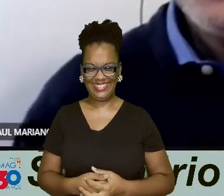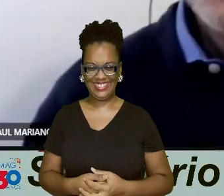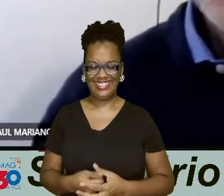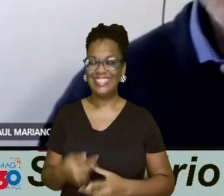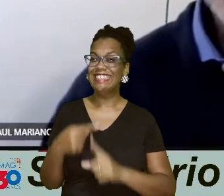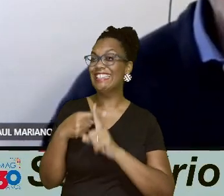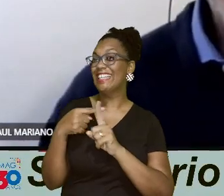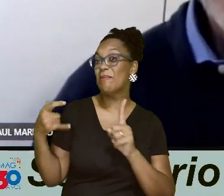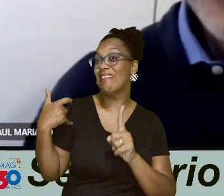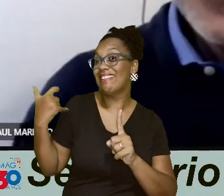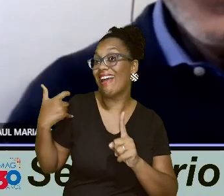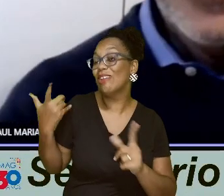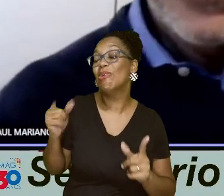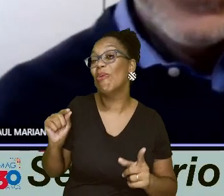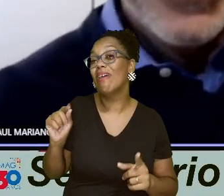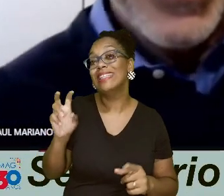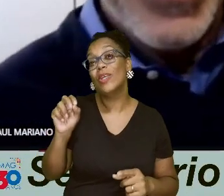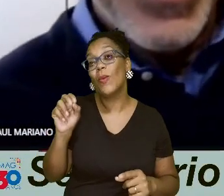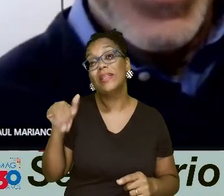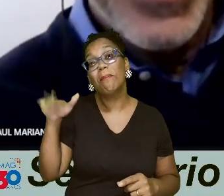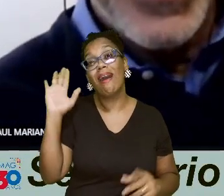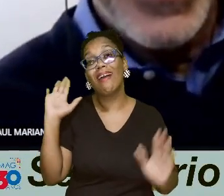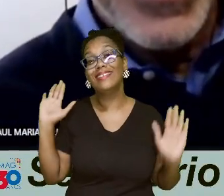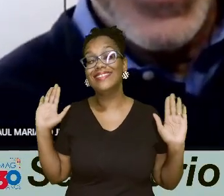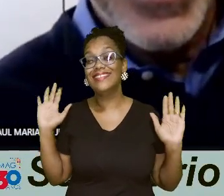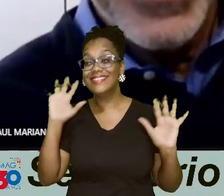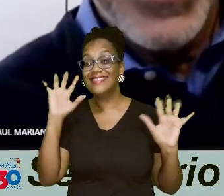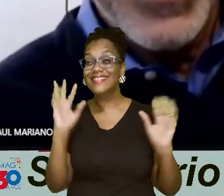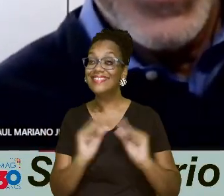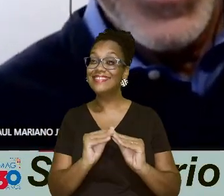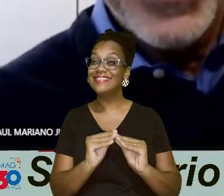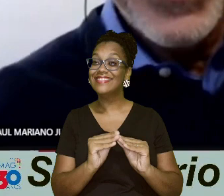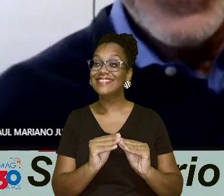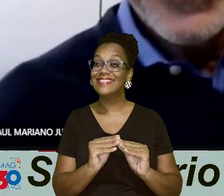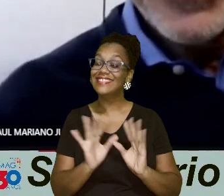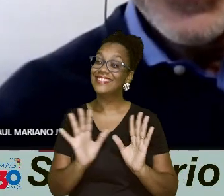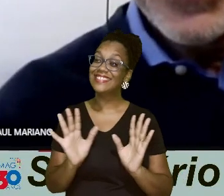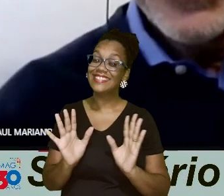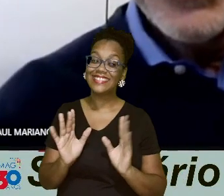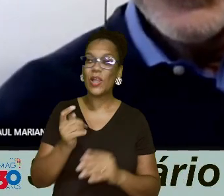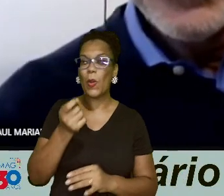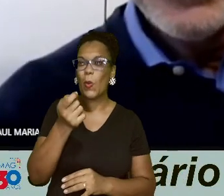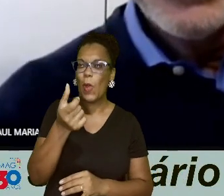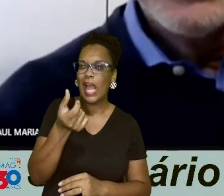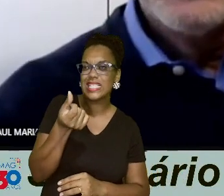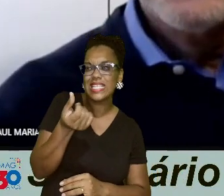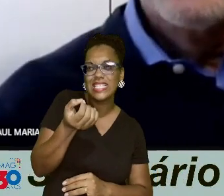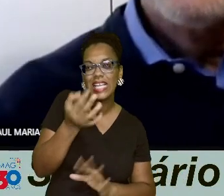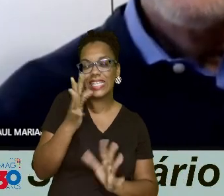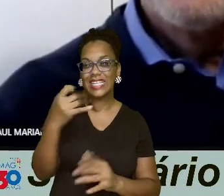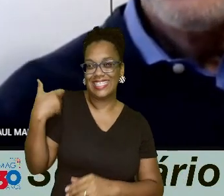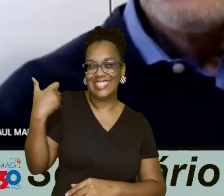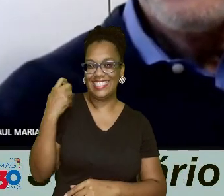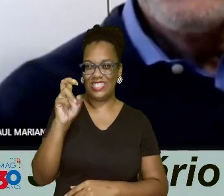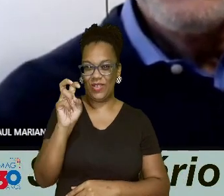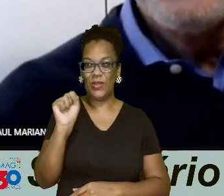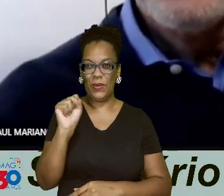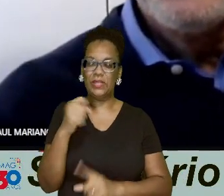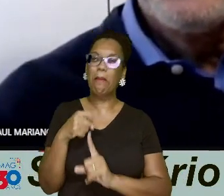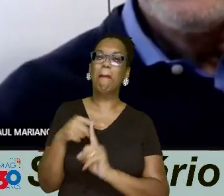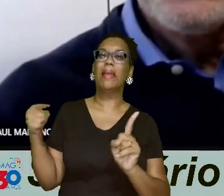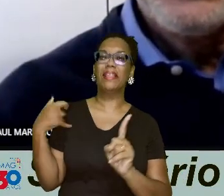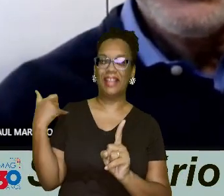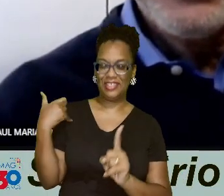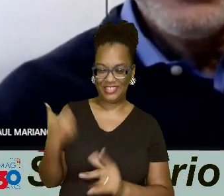sugere mais de 50 anos, né? No caso, quase 60, 58. Mas, então, meia idade foi muito bom.